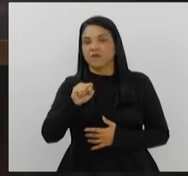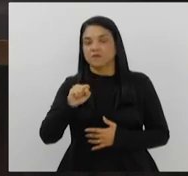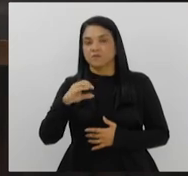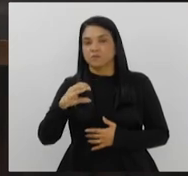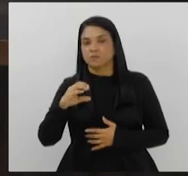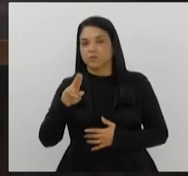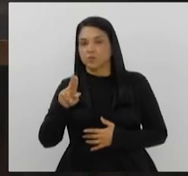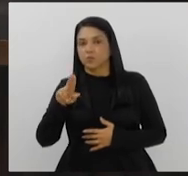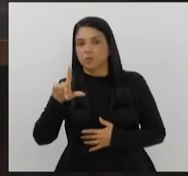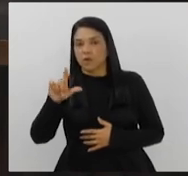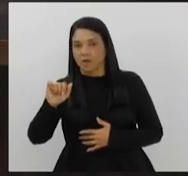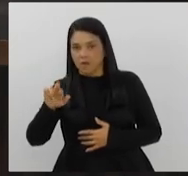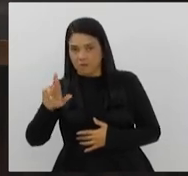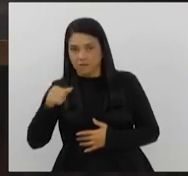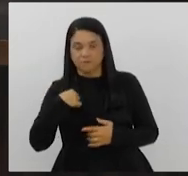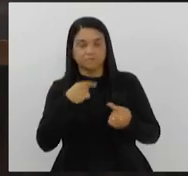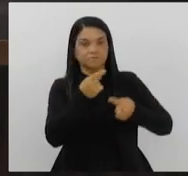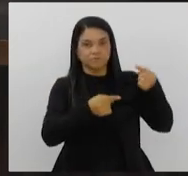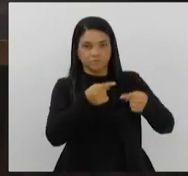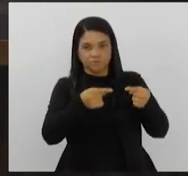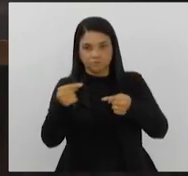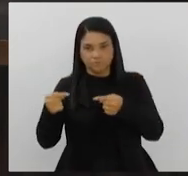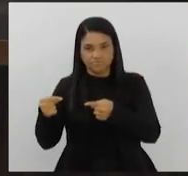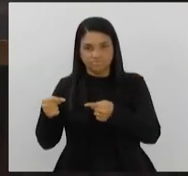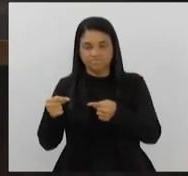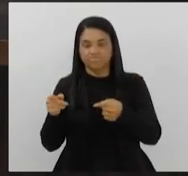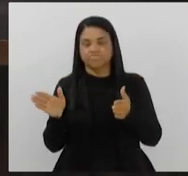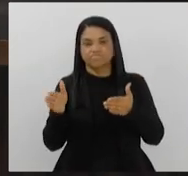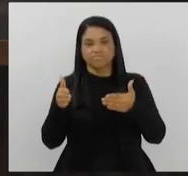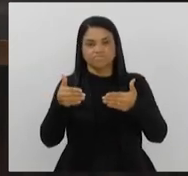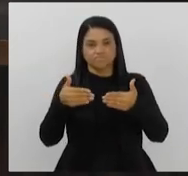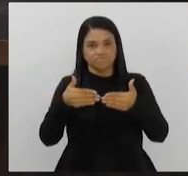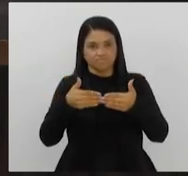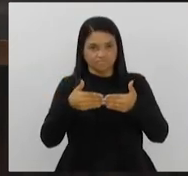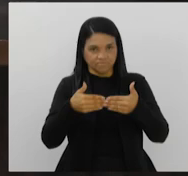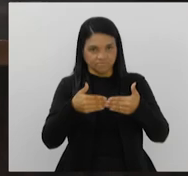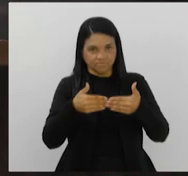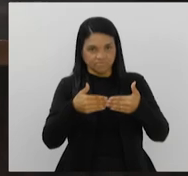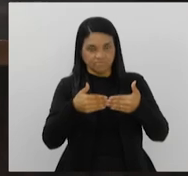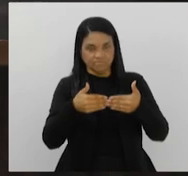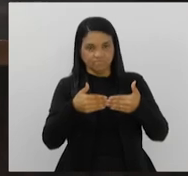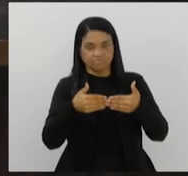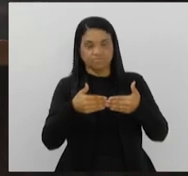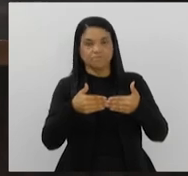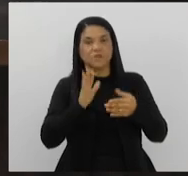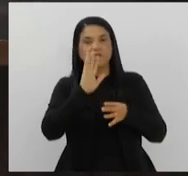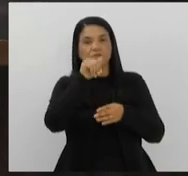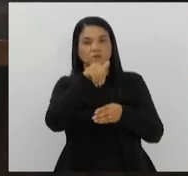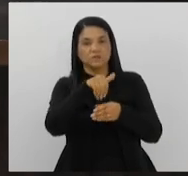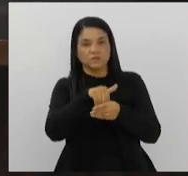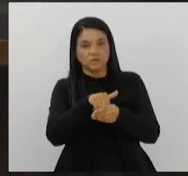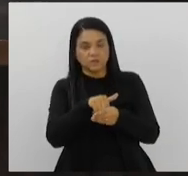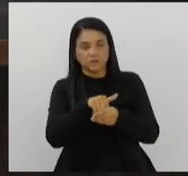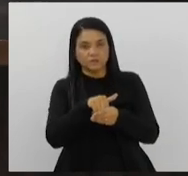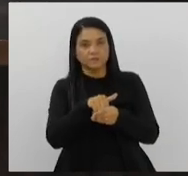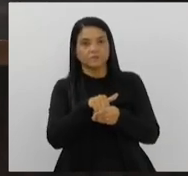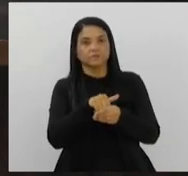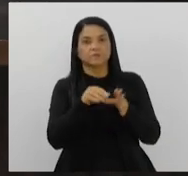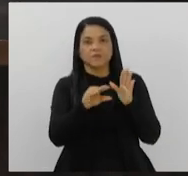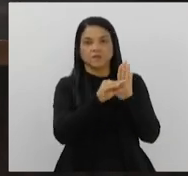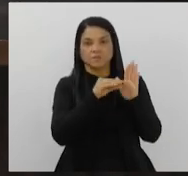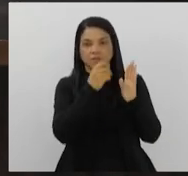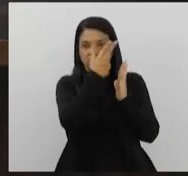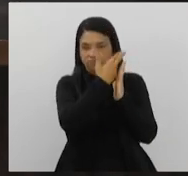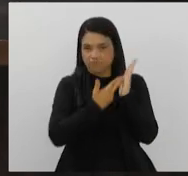discussão, não havendo quem queira discutir, encerrada a discussão. Em votação, a emenda de